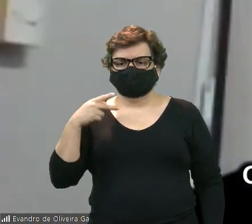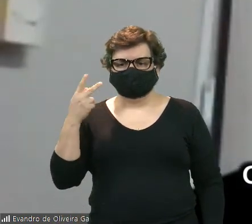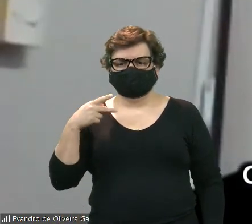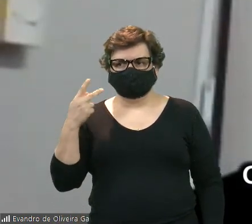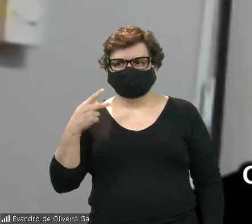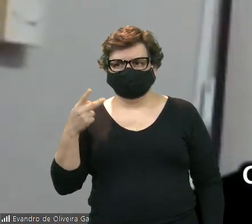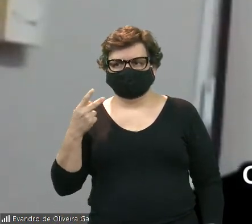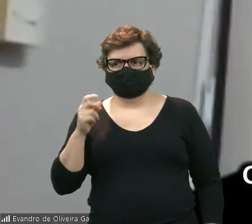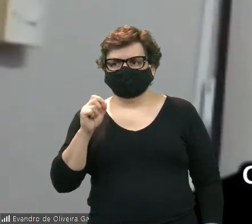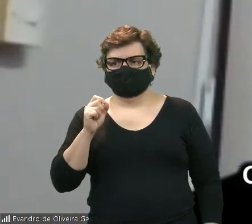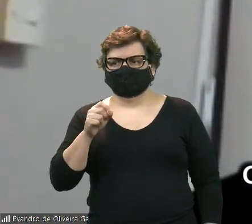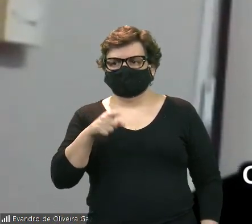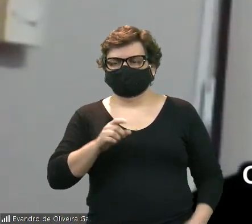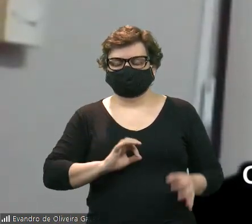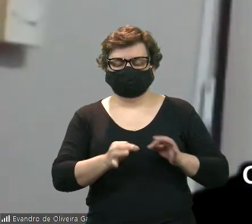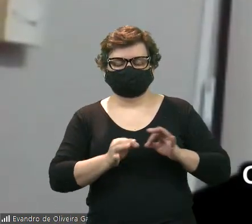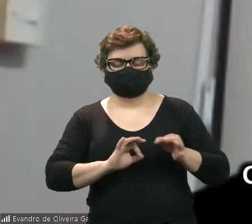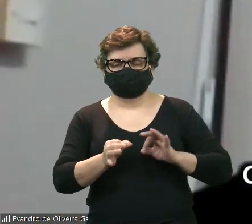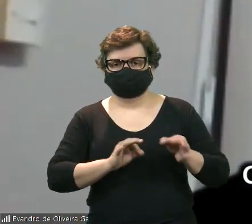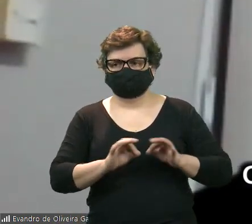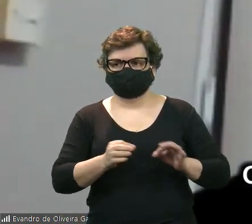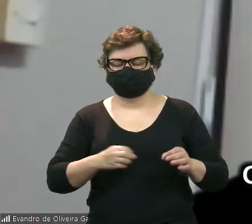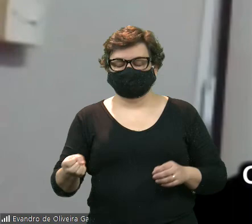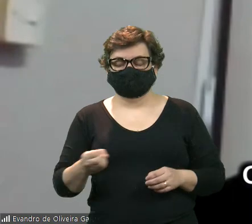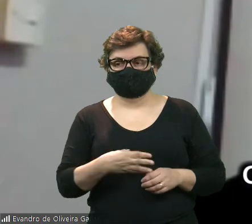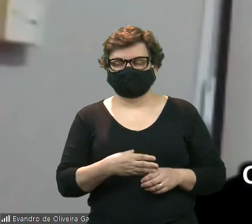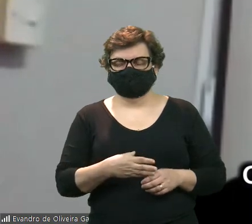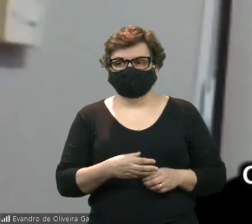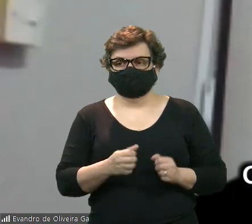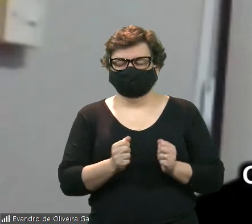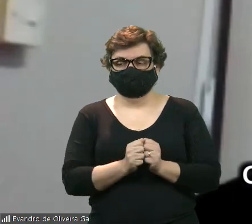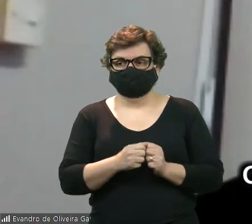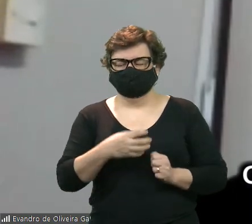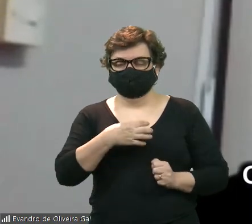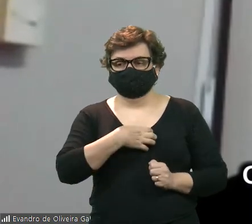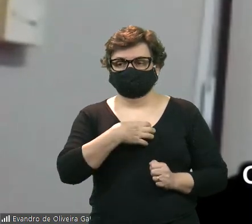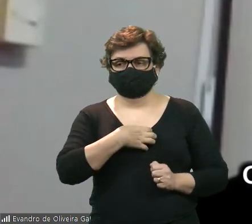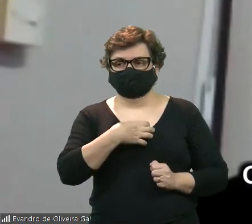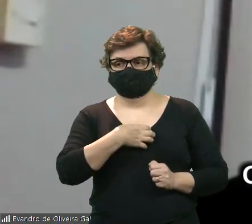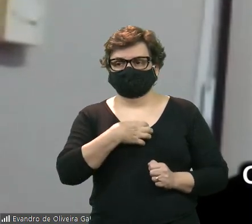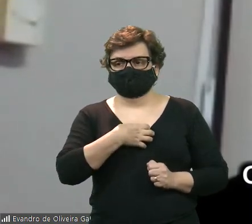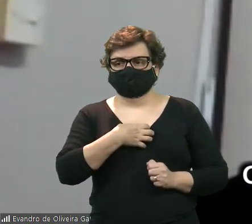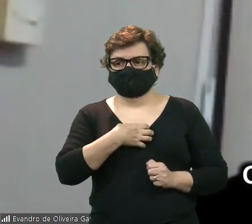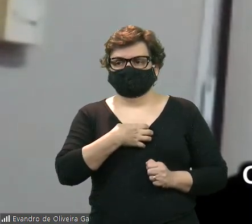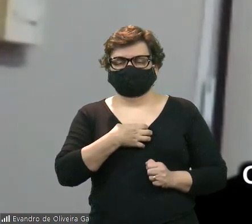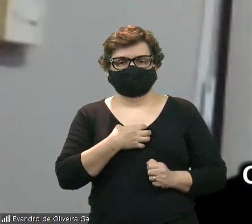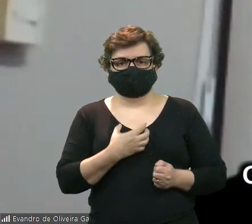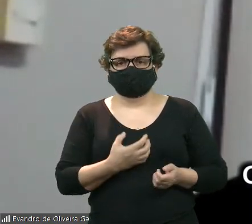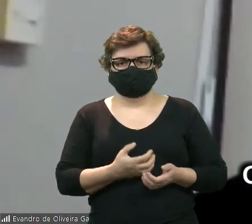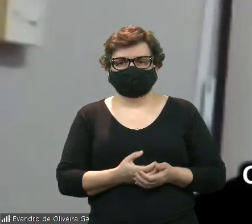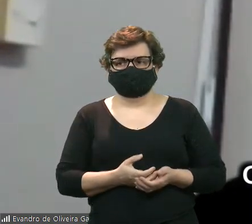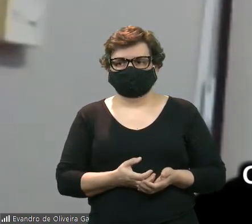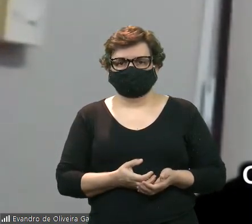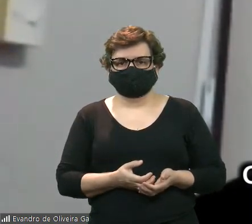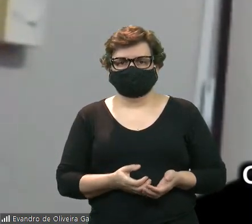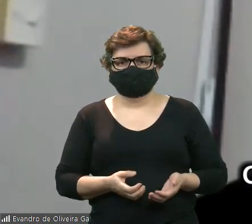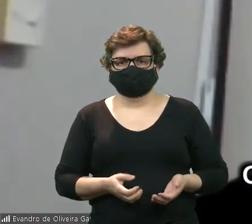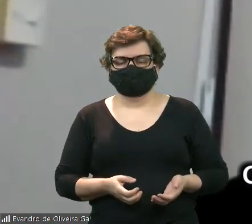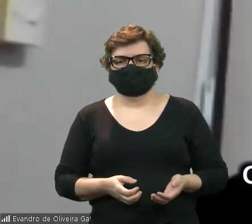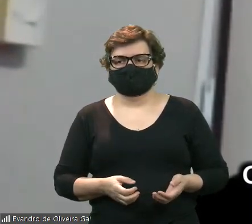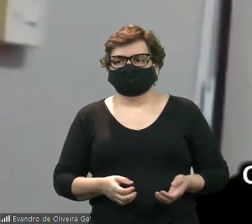isso aí é um projeto inovador, uma flexibilização e que o município tenha a ganhar com